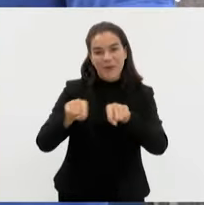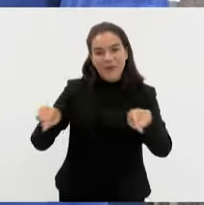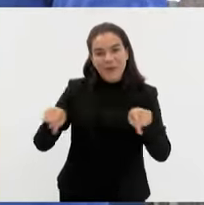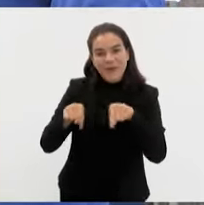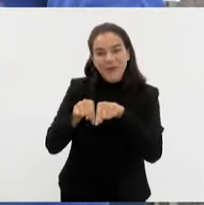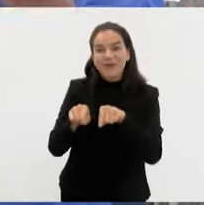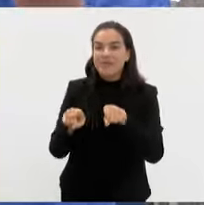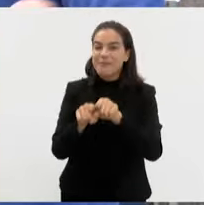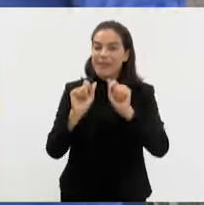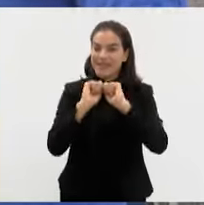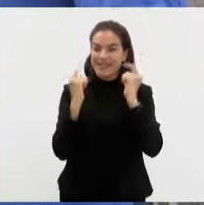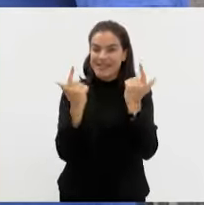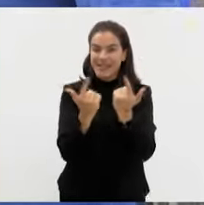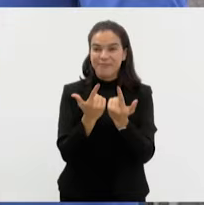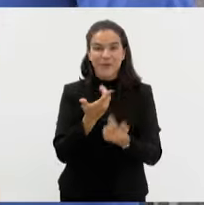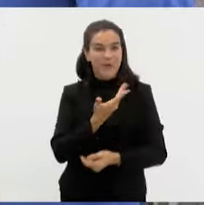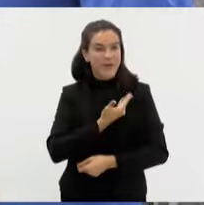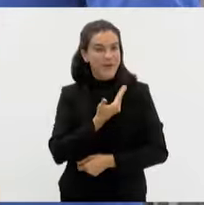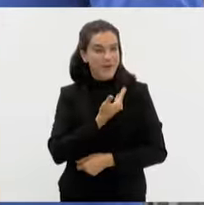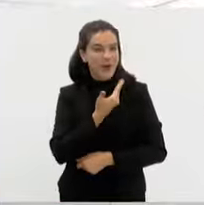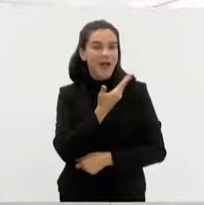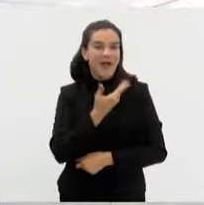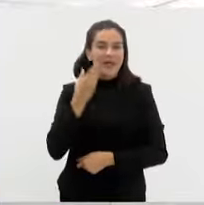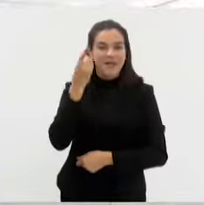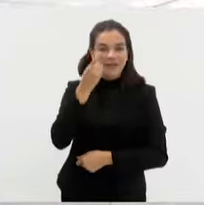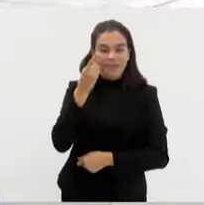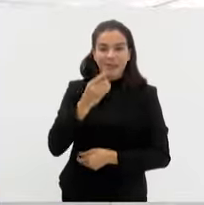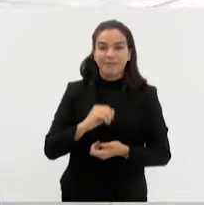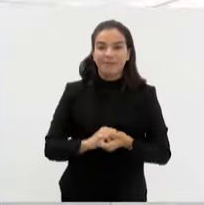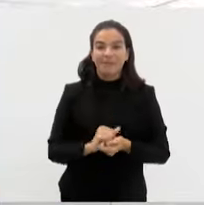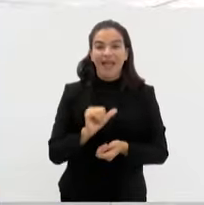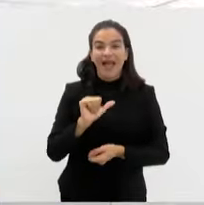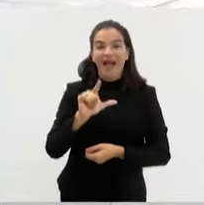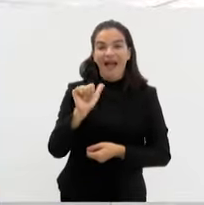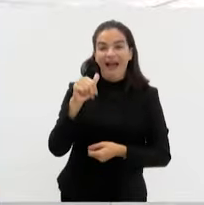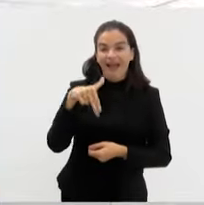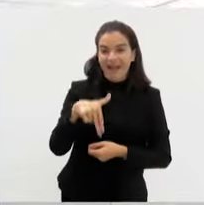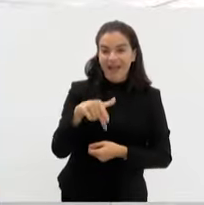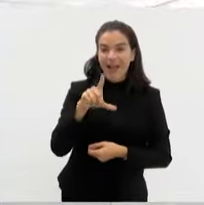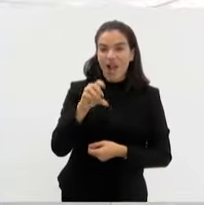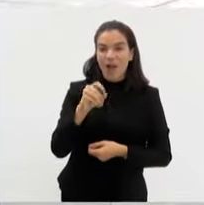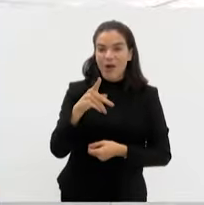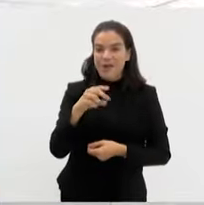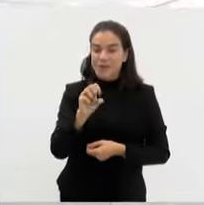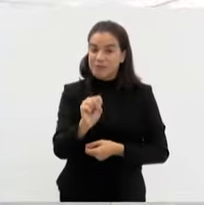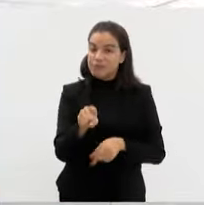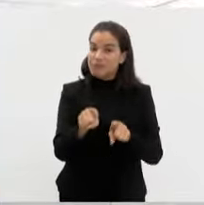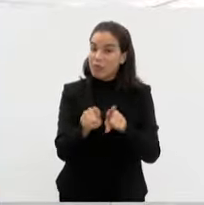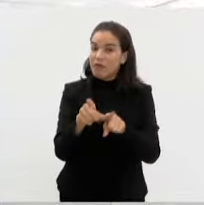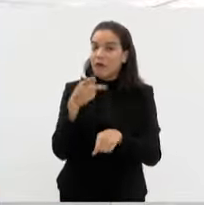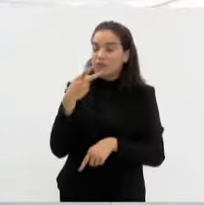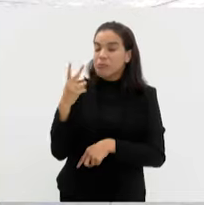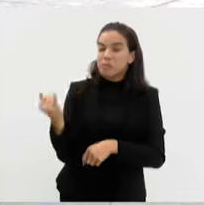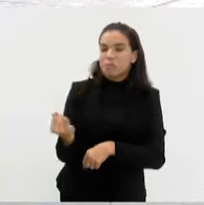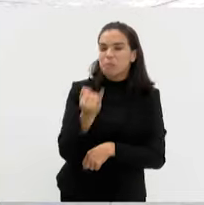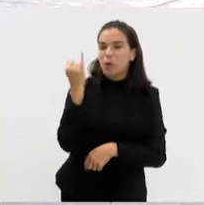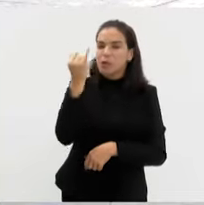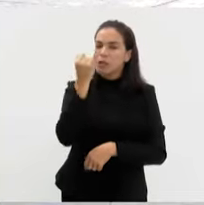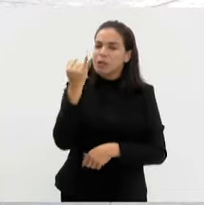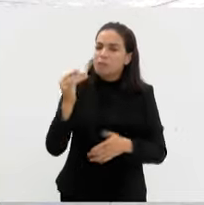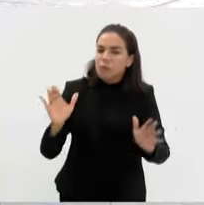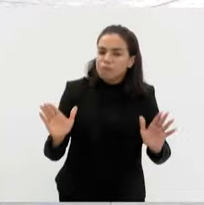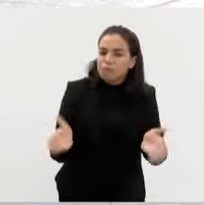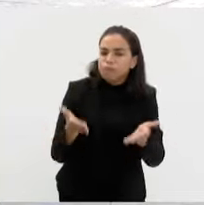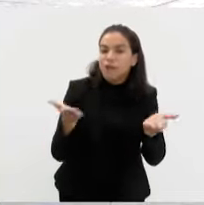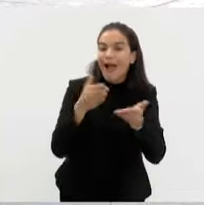também da Alerj, com os colegas parlamentares. O deputado Alan Lopes destacou a importância do evento para estimular